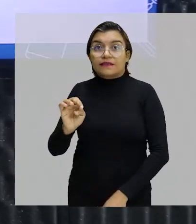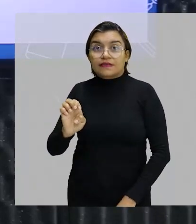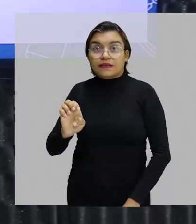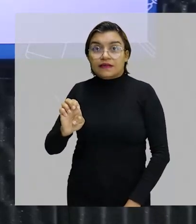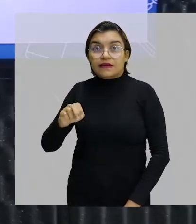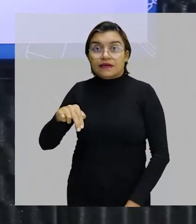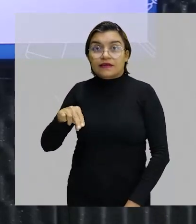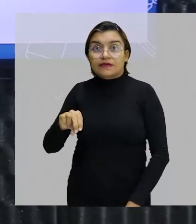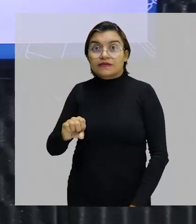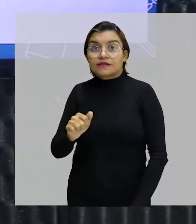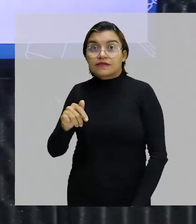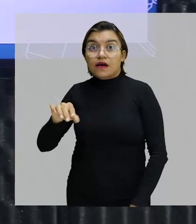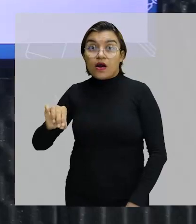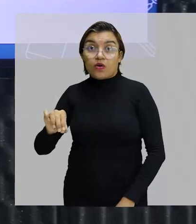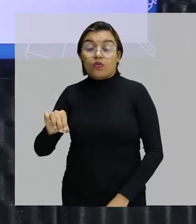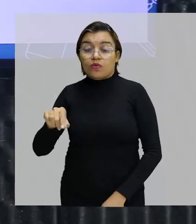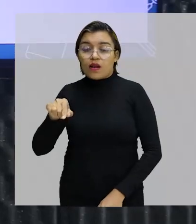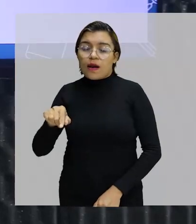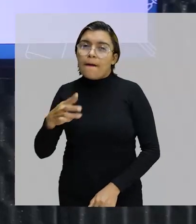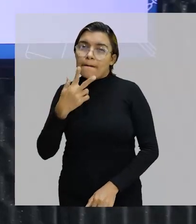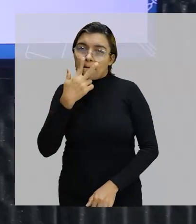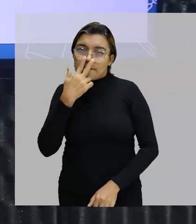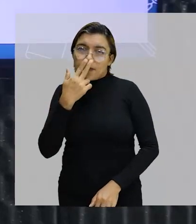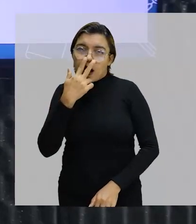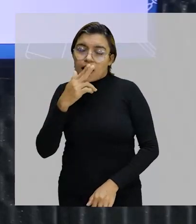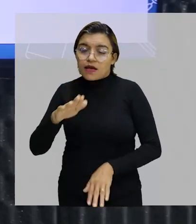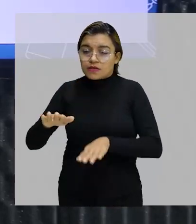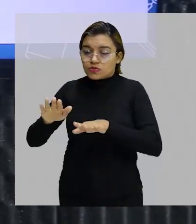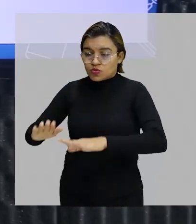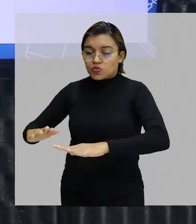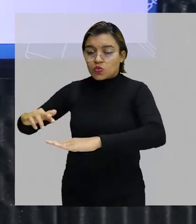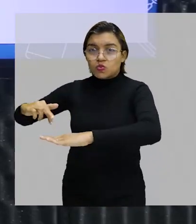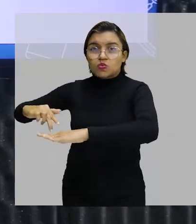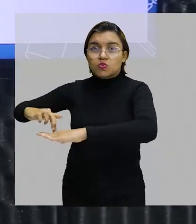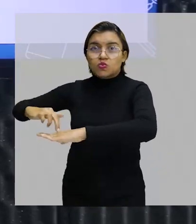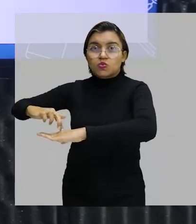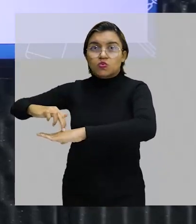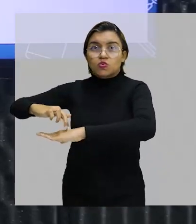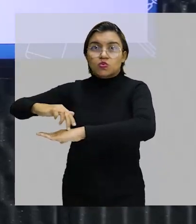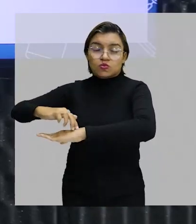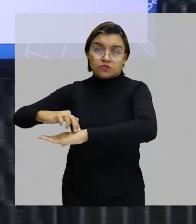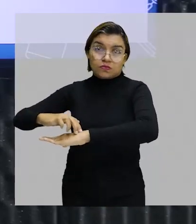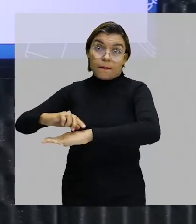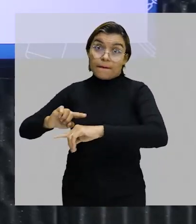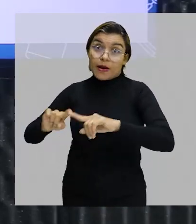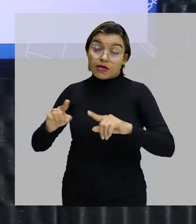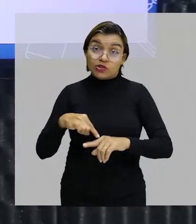na verdade, é como se fosse uma grande calçada para esses insetos. Claro que para nós, seres humanos,